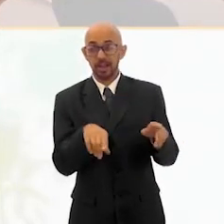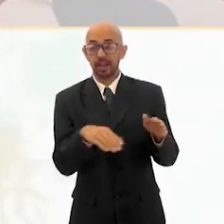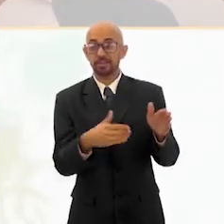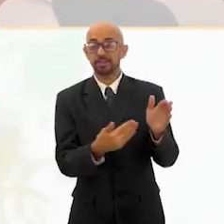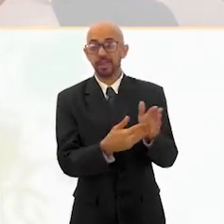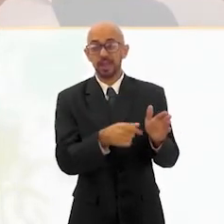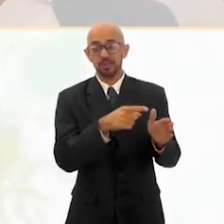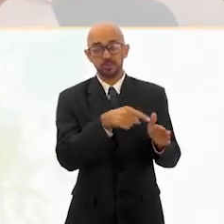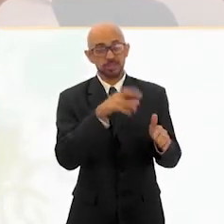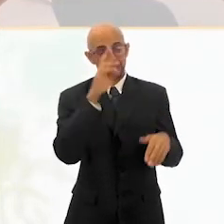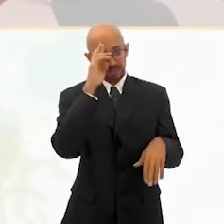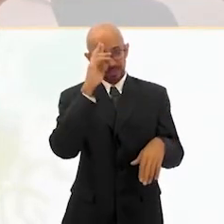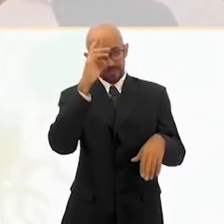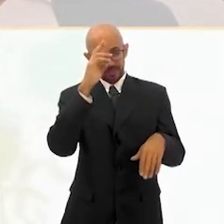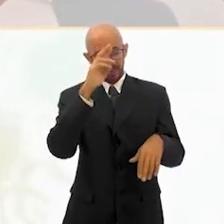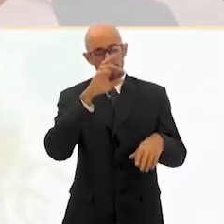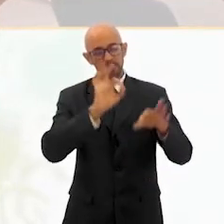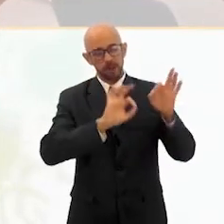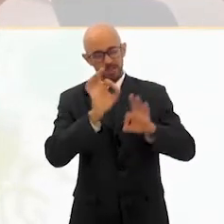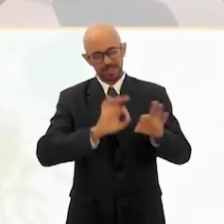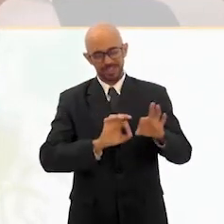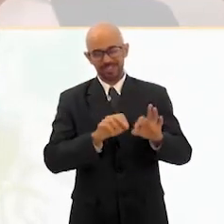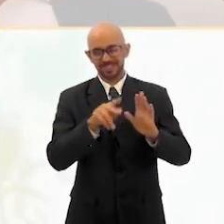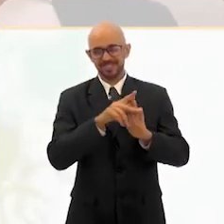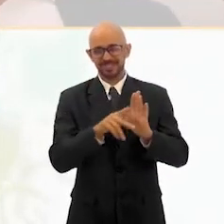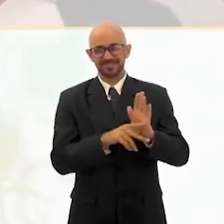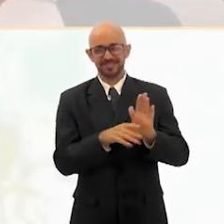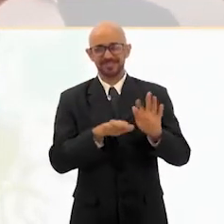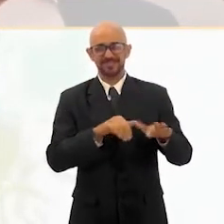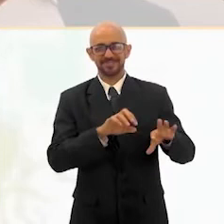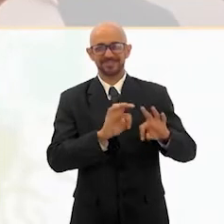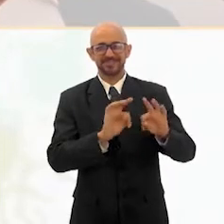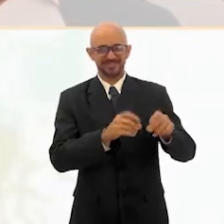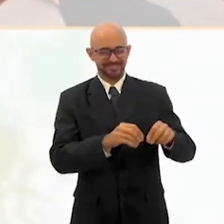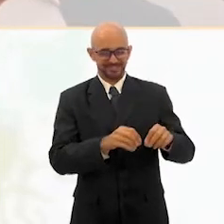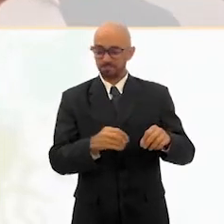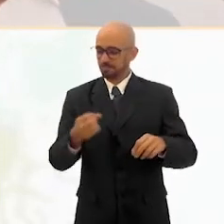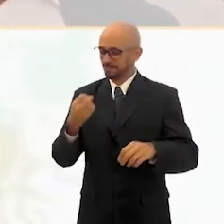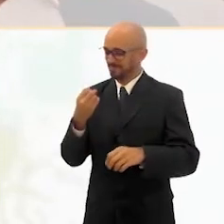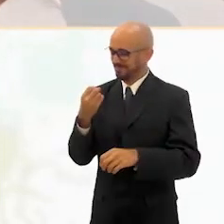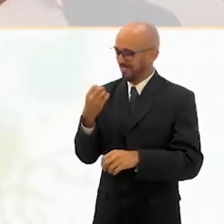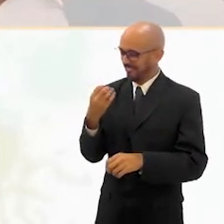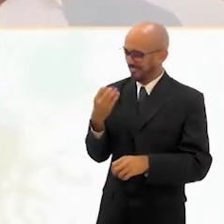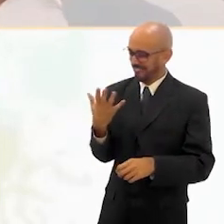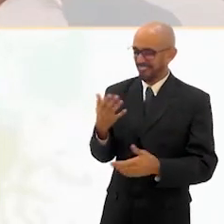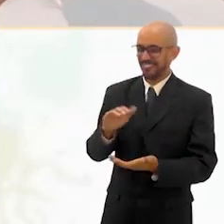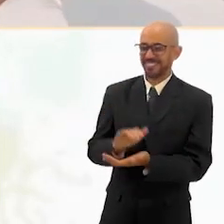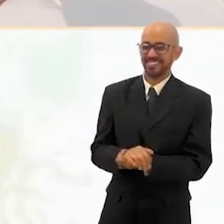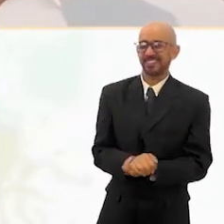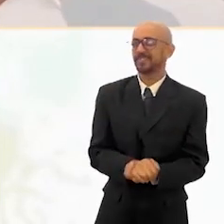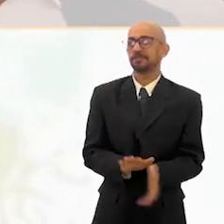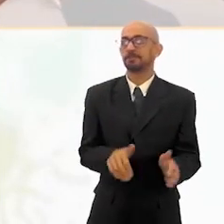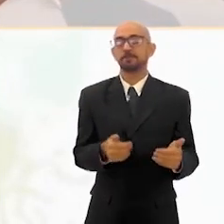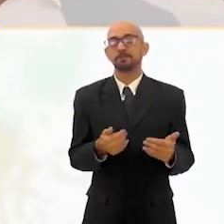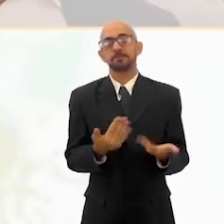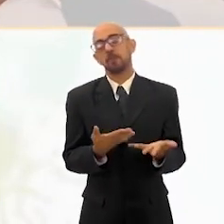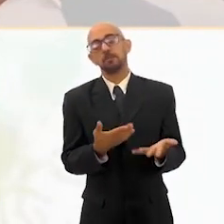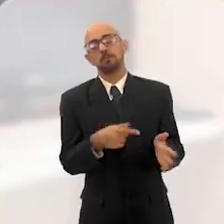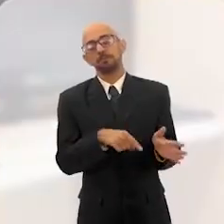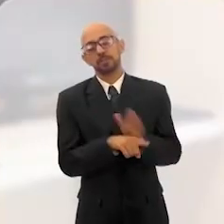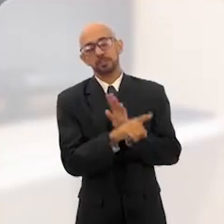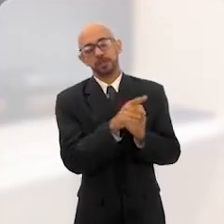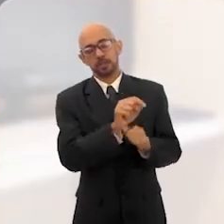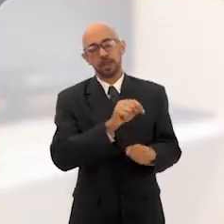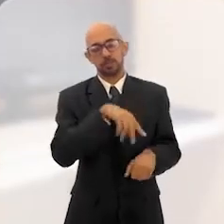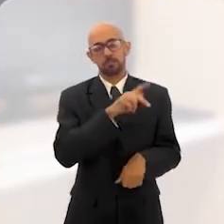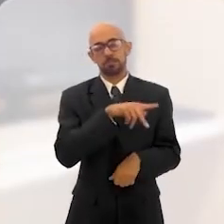reitor, projetos e planos, vamos chegar lá. Mas antes eu e queria saber, tenha tempo para falar. claro, claro, um